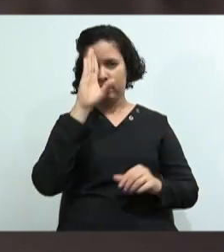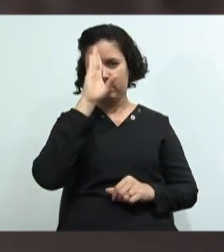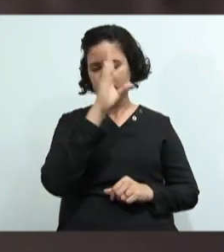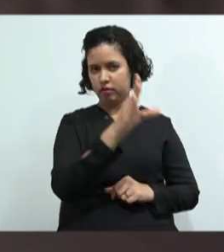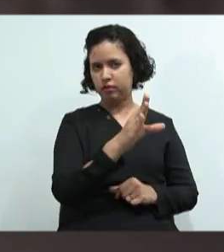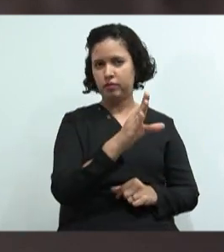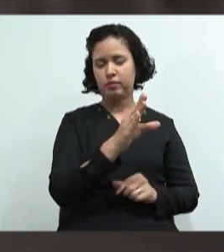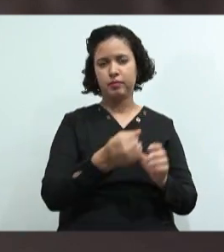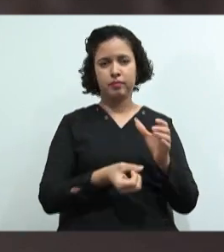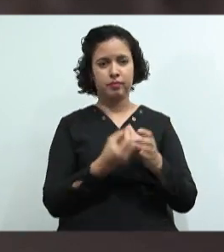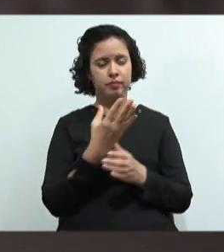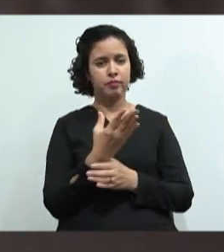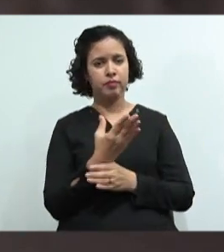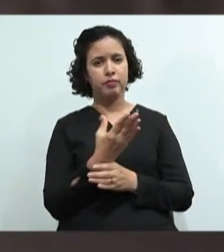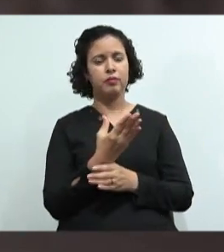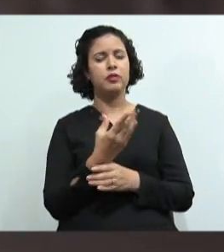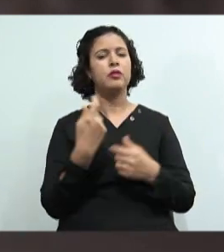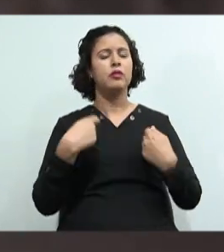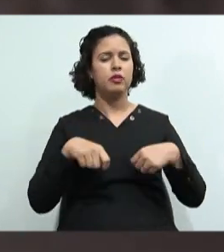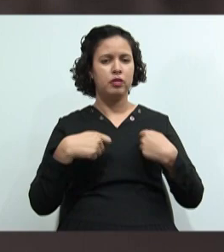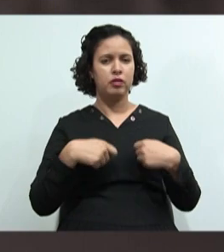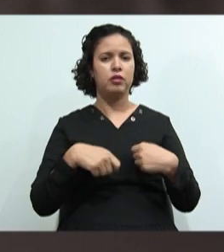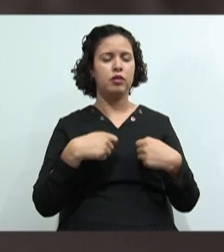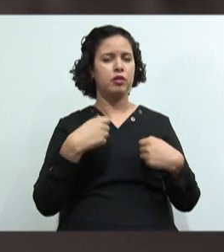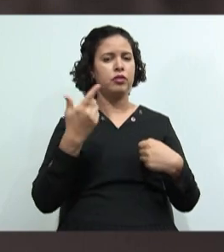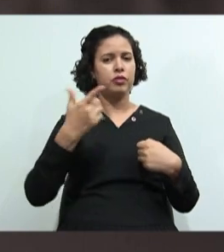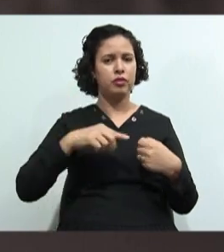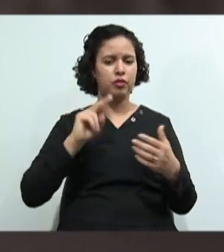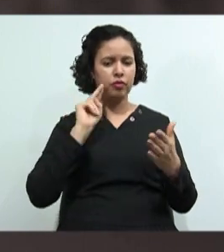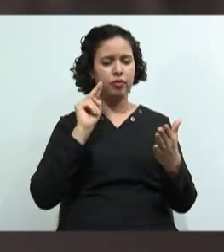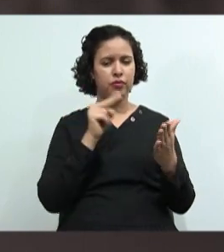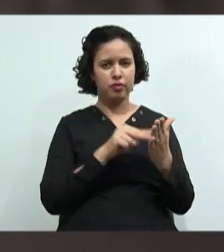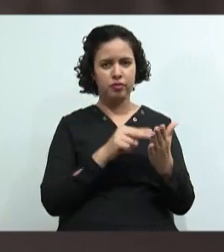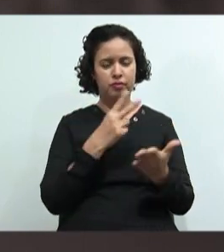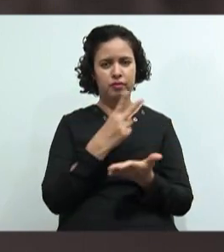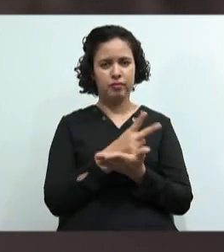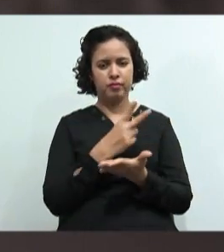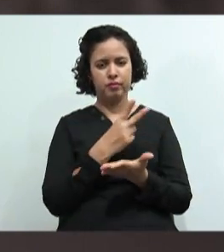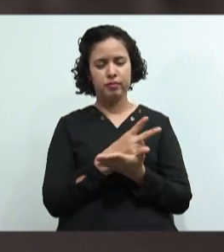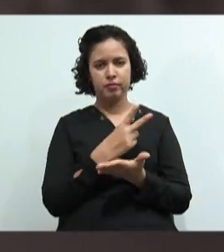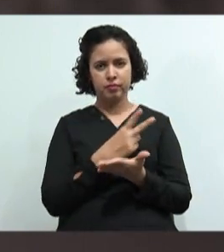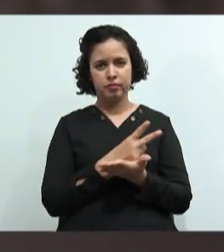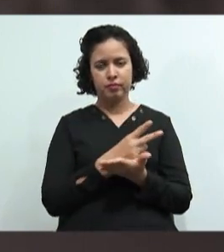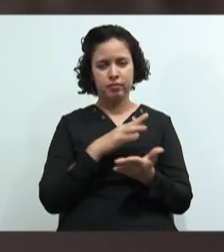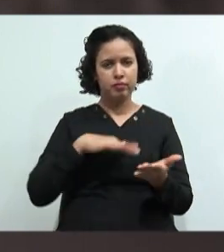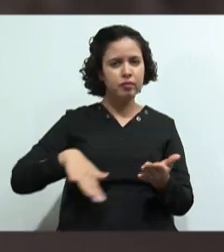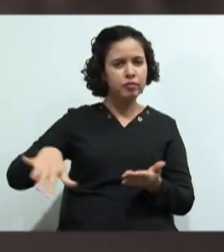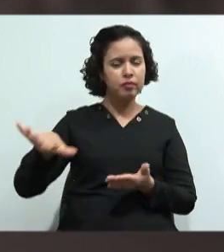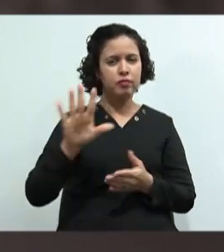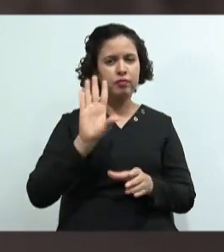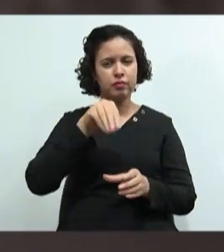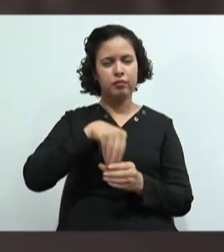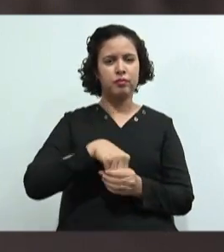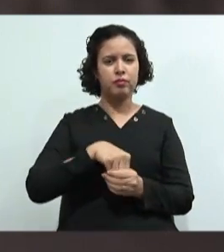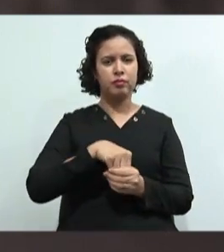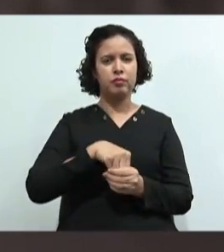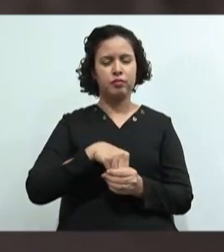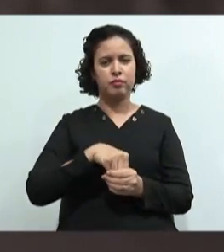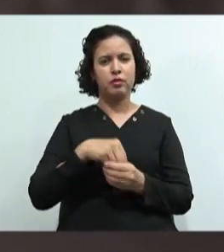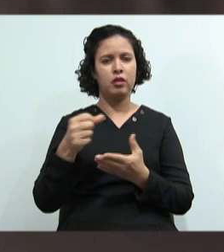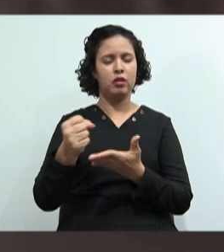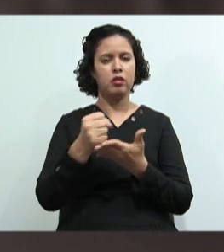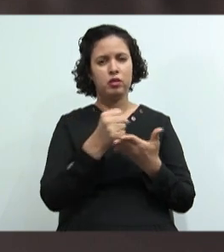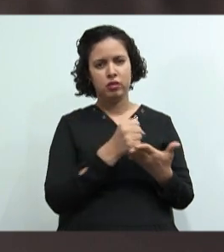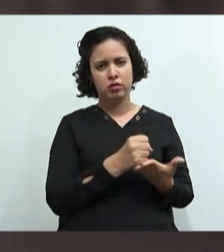produção, então eu tenho que novamente rever. Então é dessa forma sempre que o ambiente interno e externo